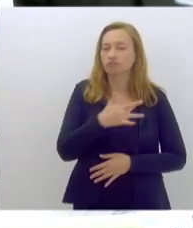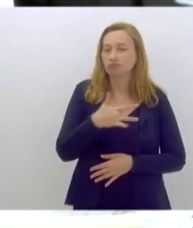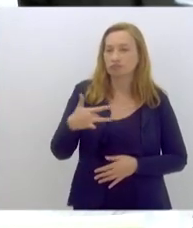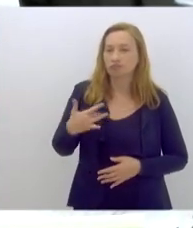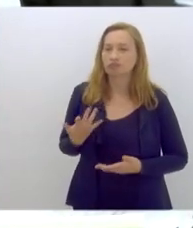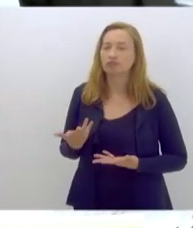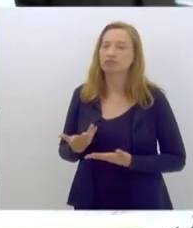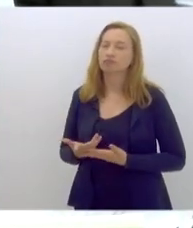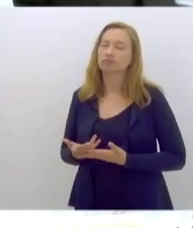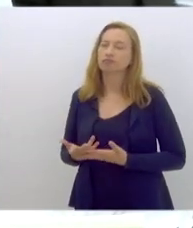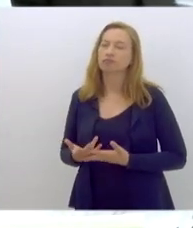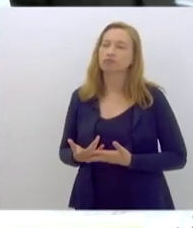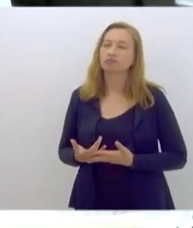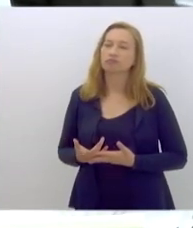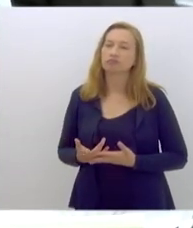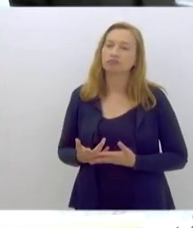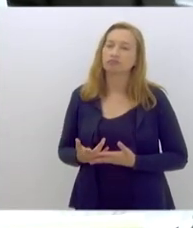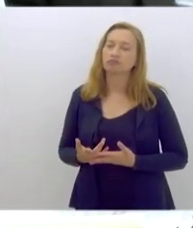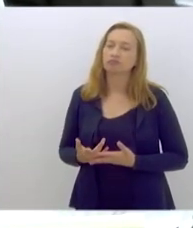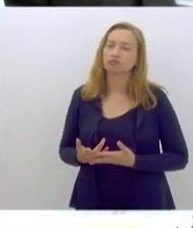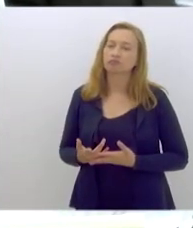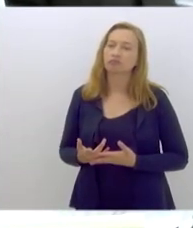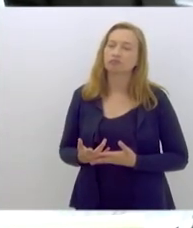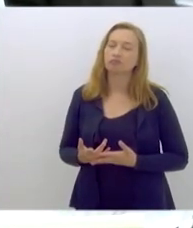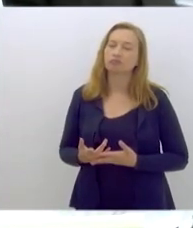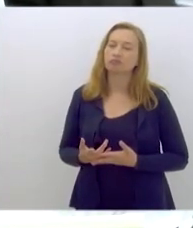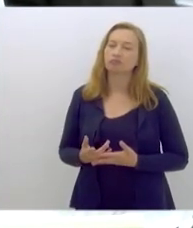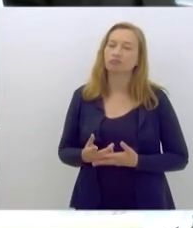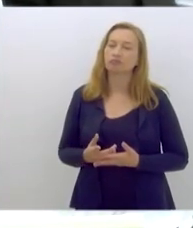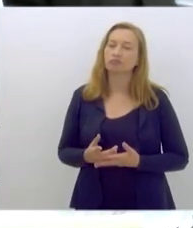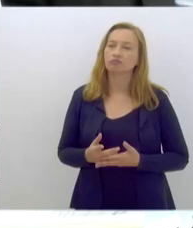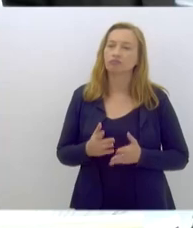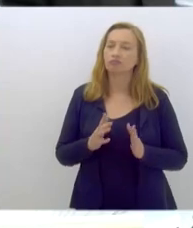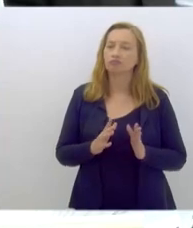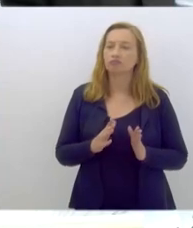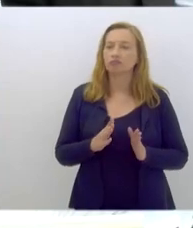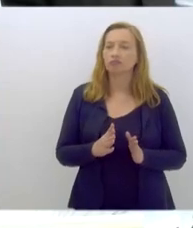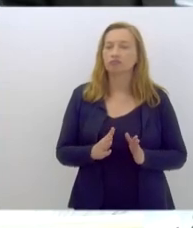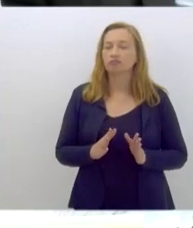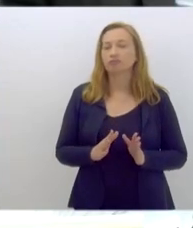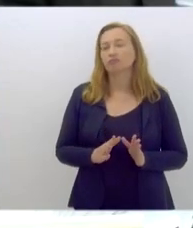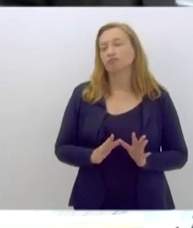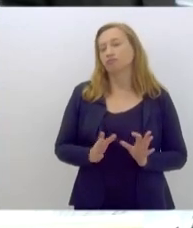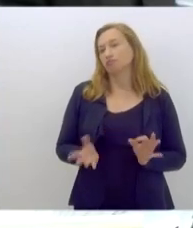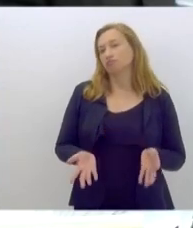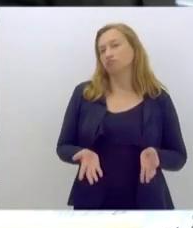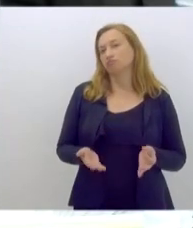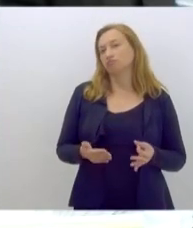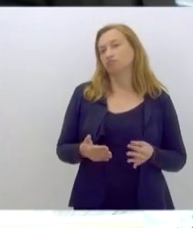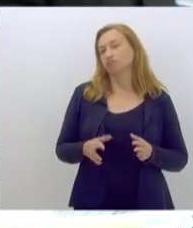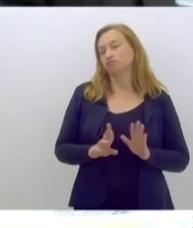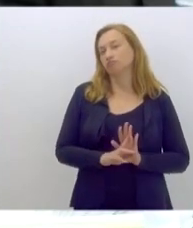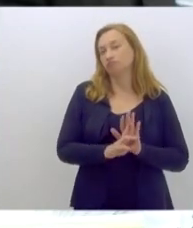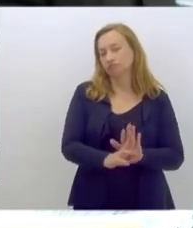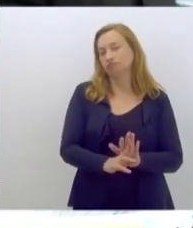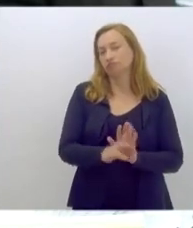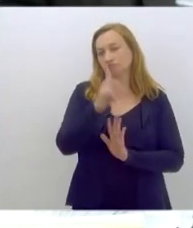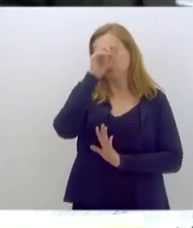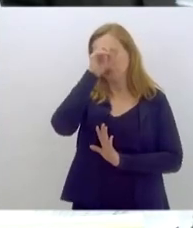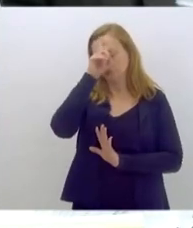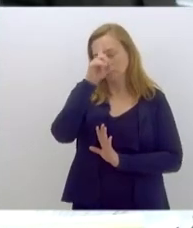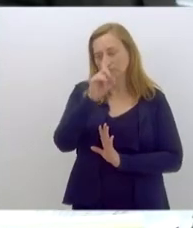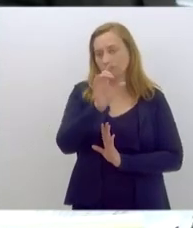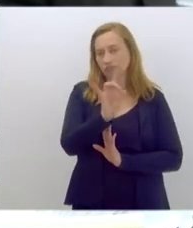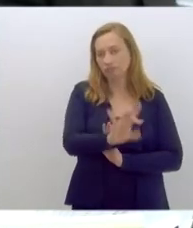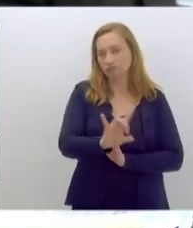uma identificação individual dos hospitais isso não é uma criação nenhum nem